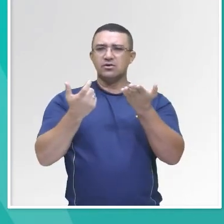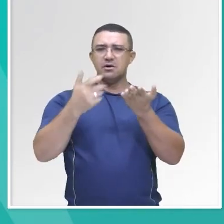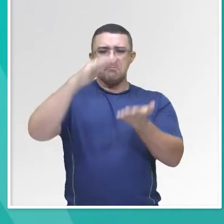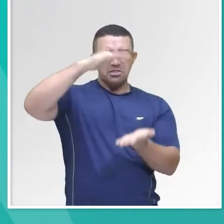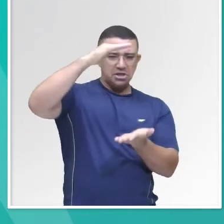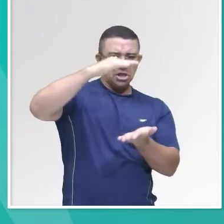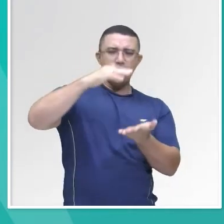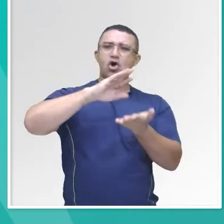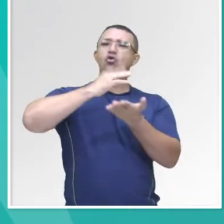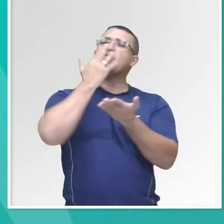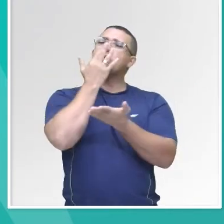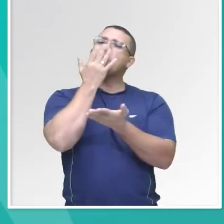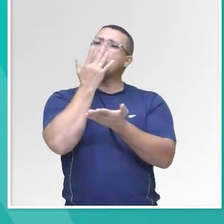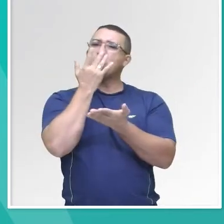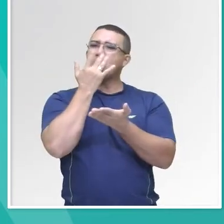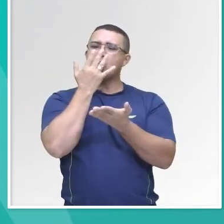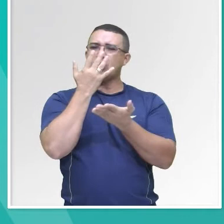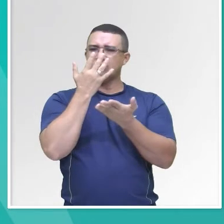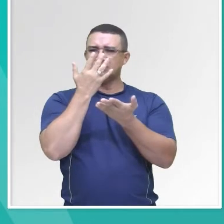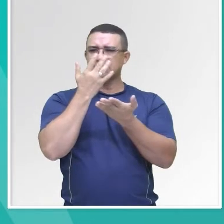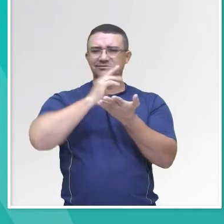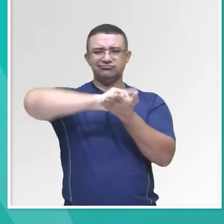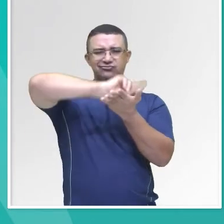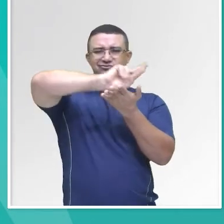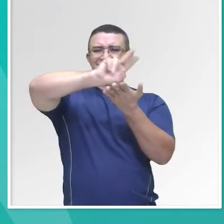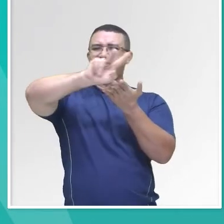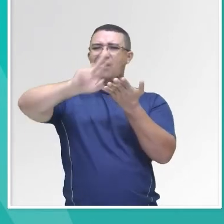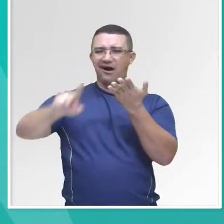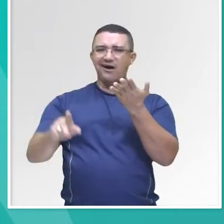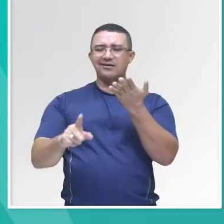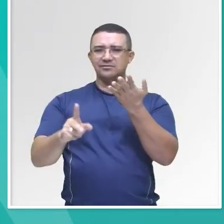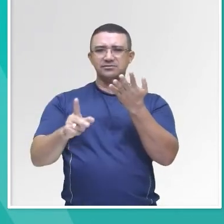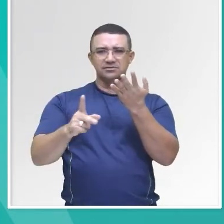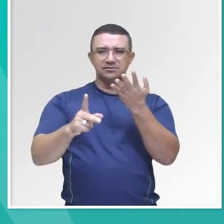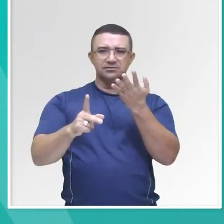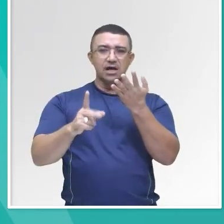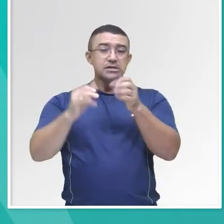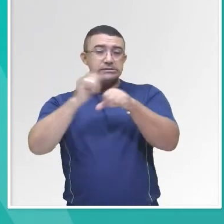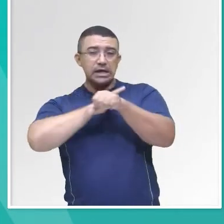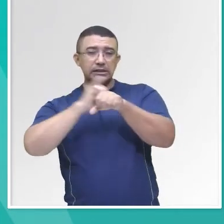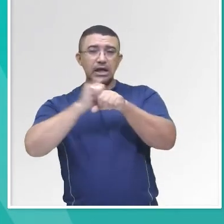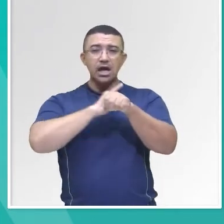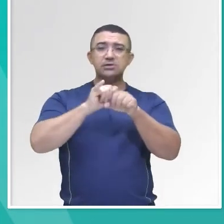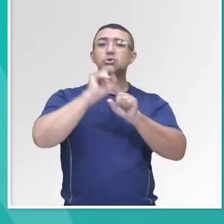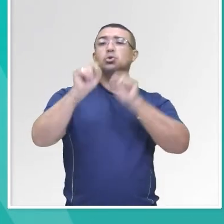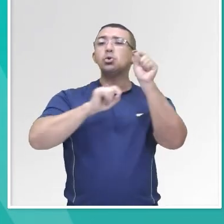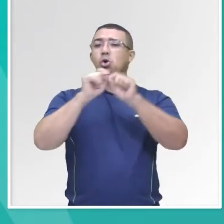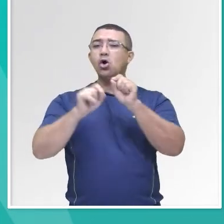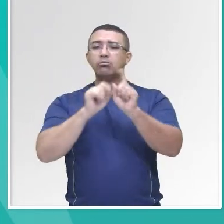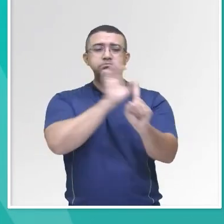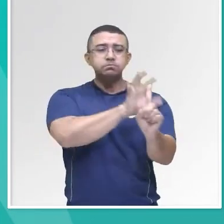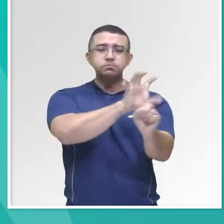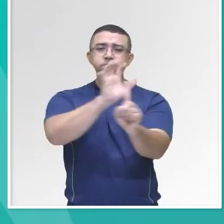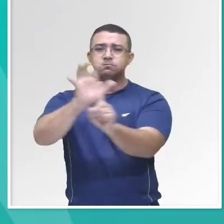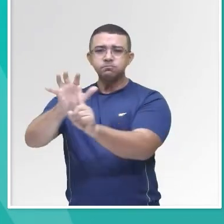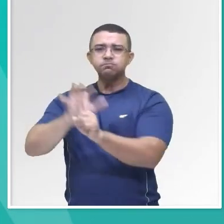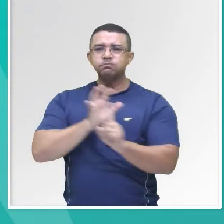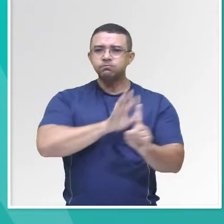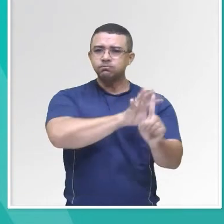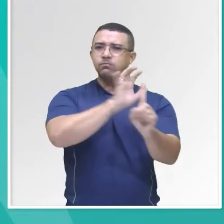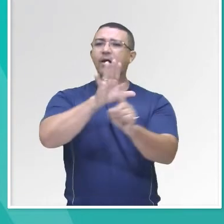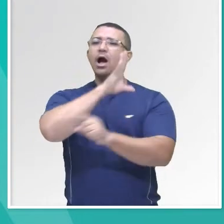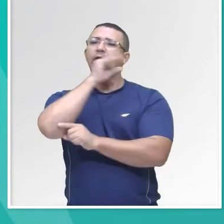coloridas e vitrines fascinantes. Esses são alguns dos veículos usados para assediar